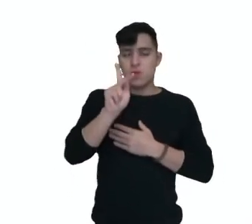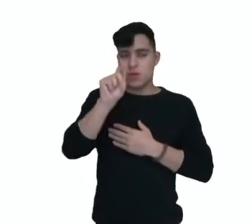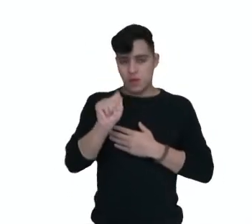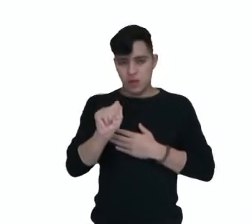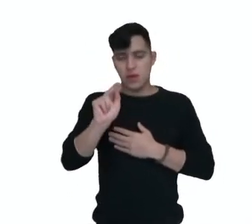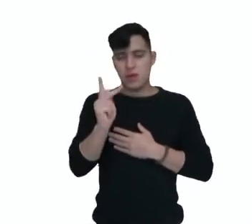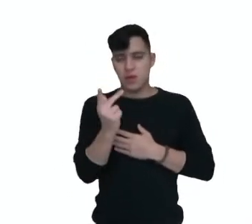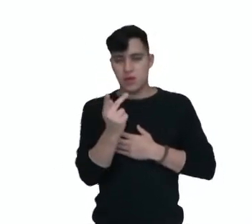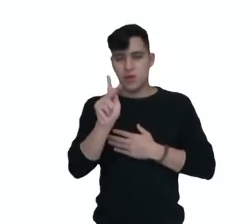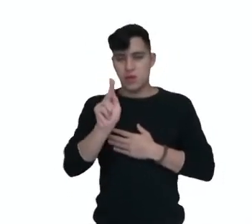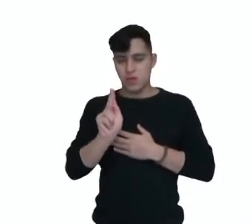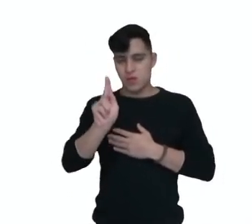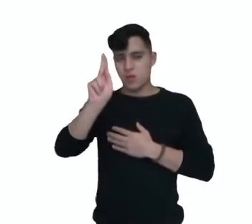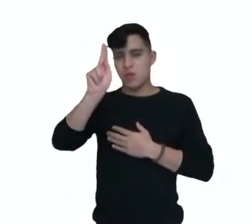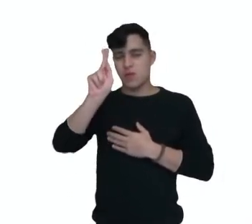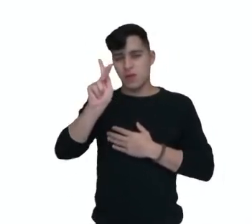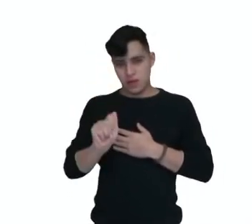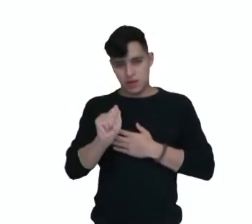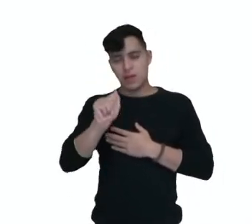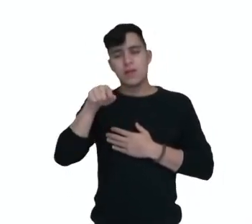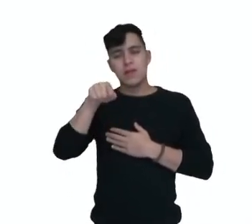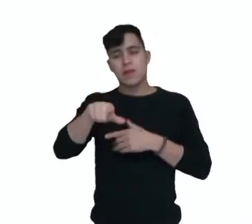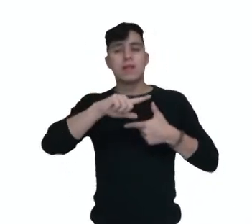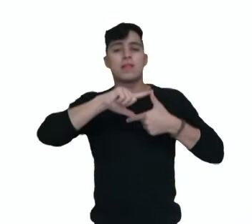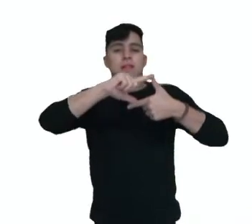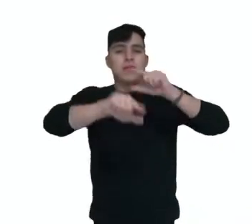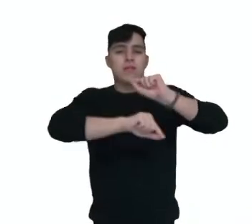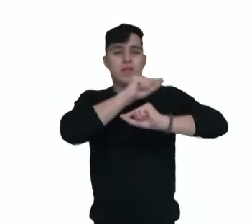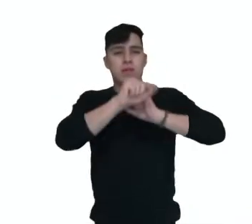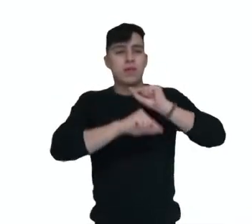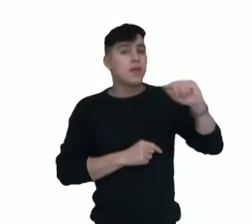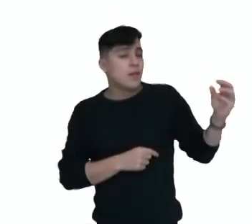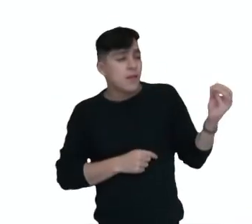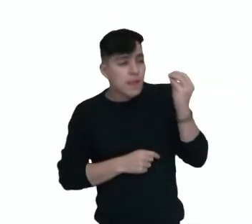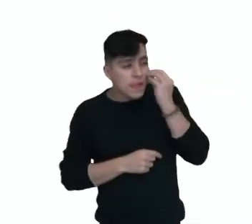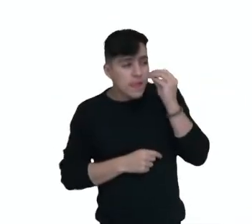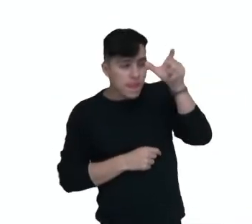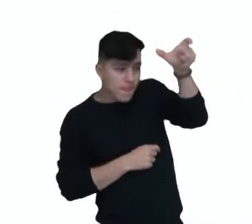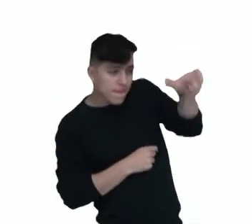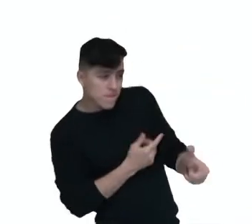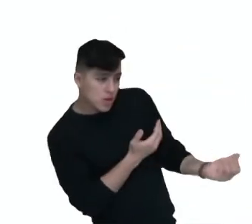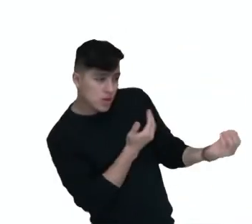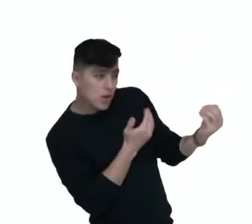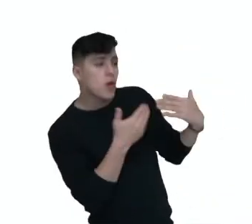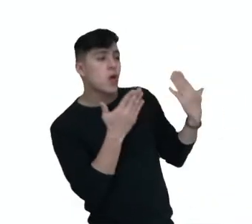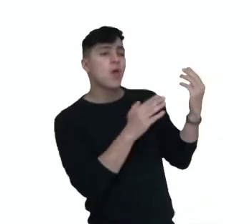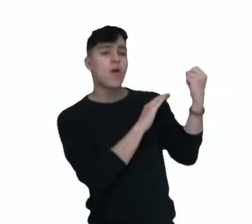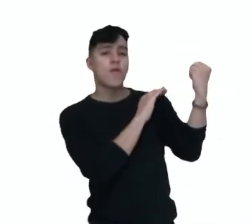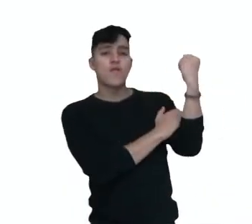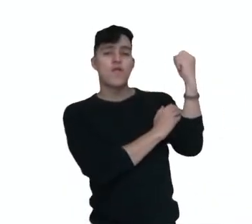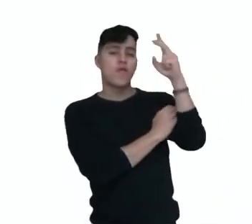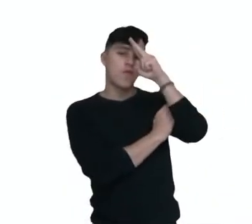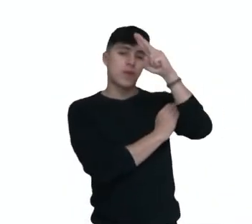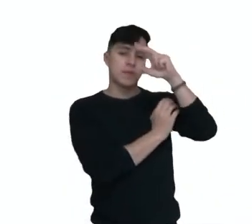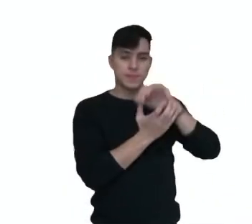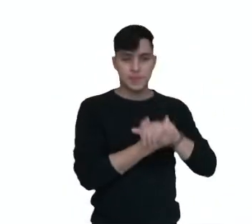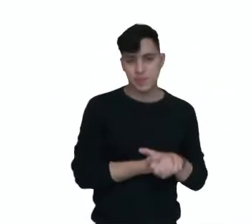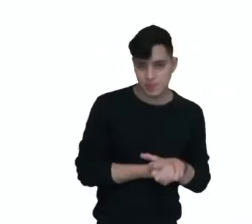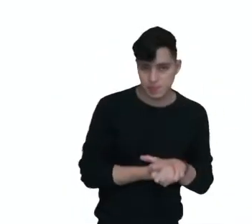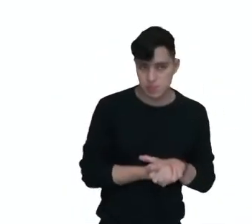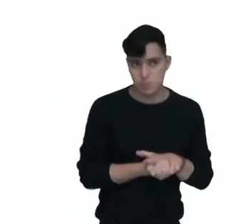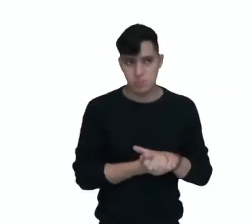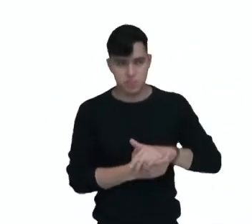indígena, tradicional, e ela serve para quê? Para testar as forças dos jovens índios. Eles estão no